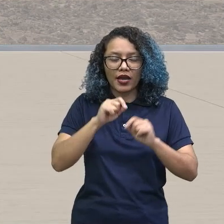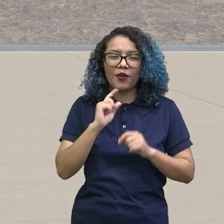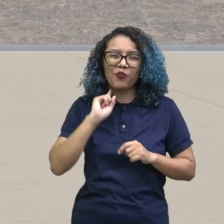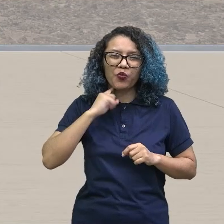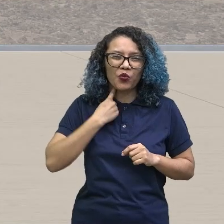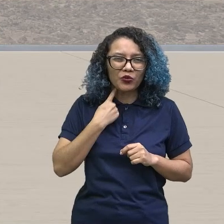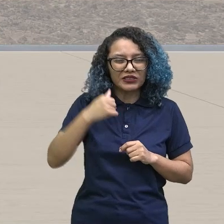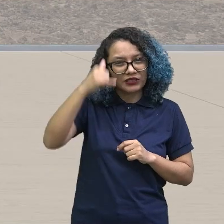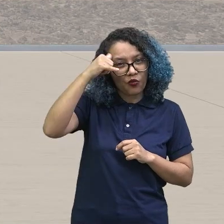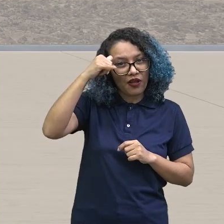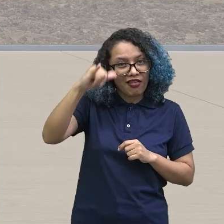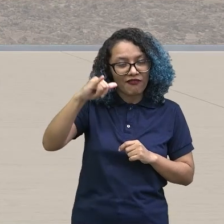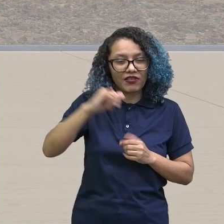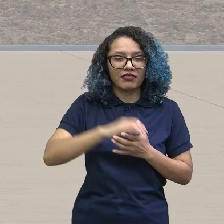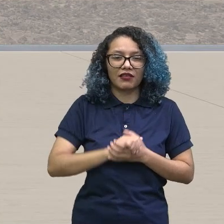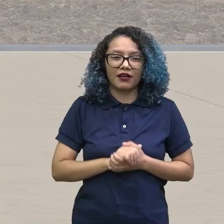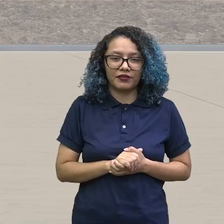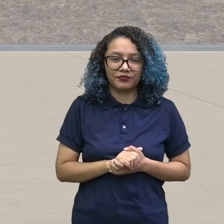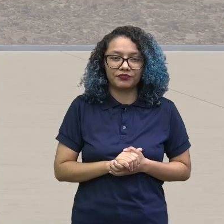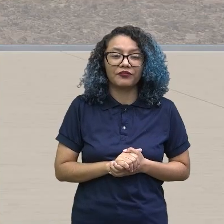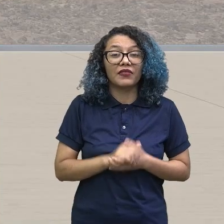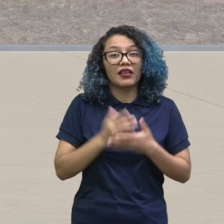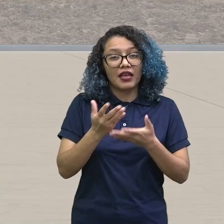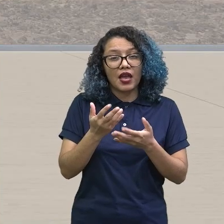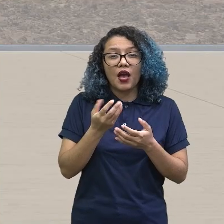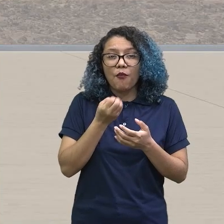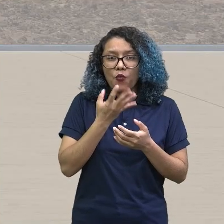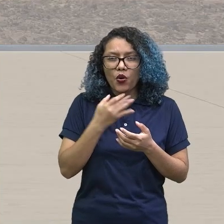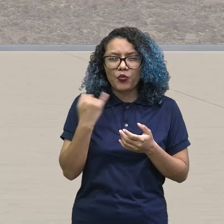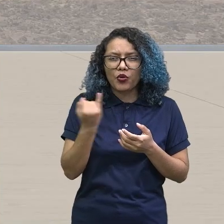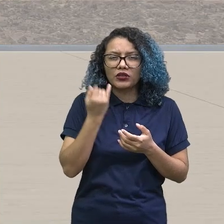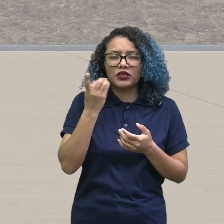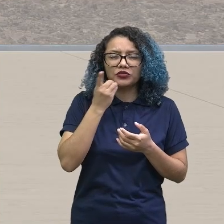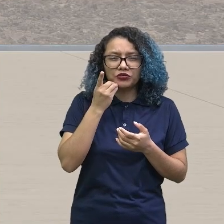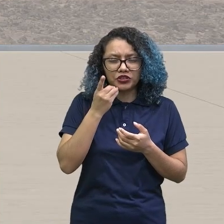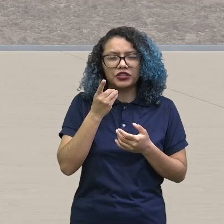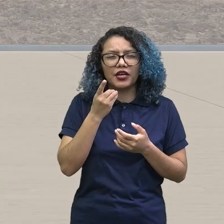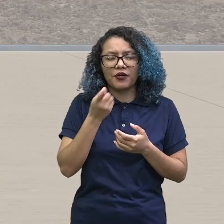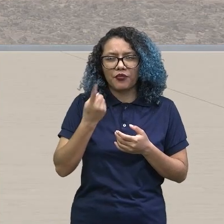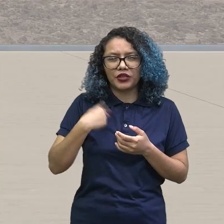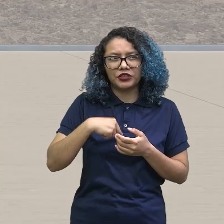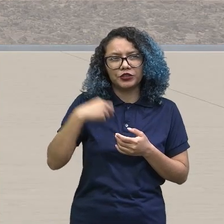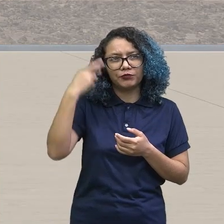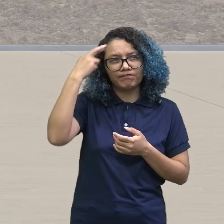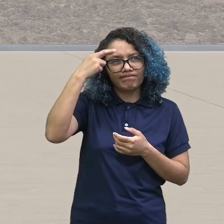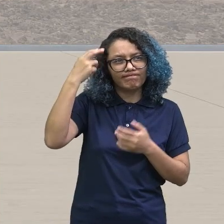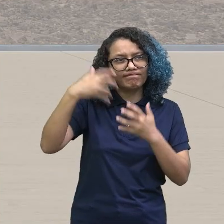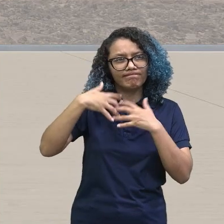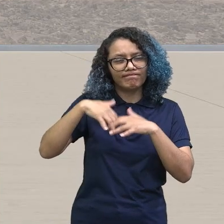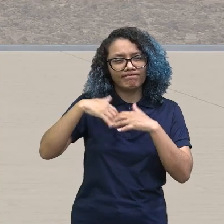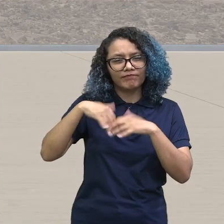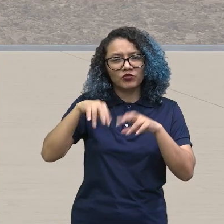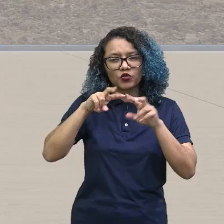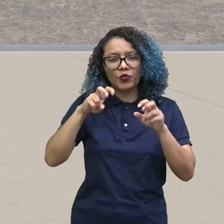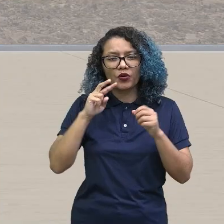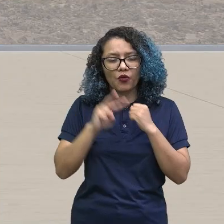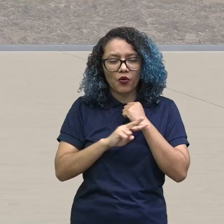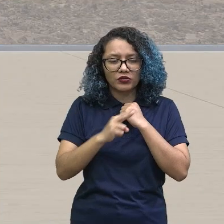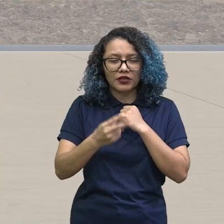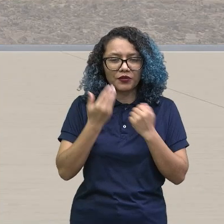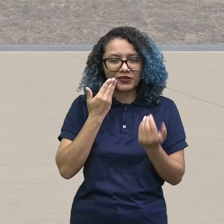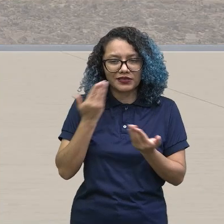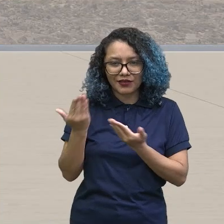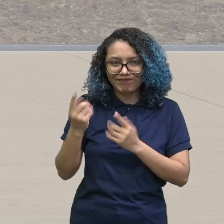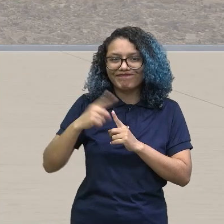que existem esses dias para a gente refletir e pensar nas consequências dessas ações aqui, por exemplo,